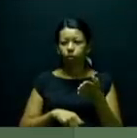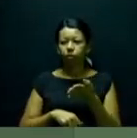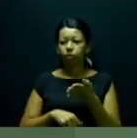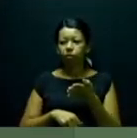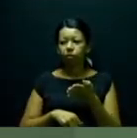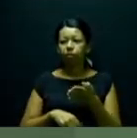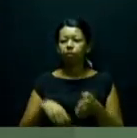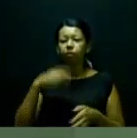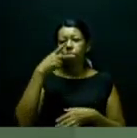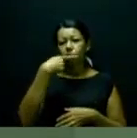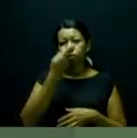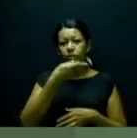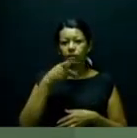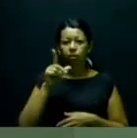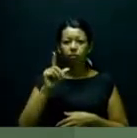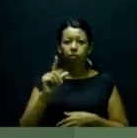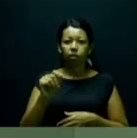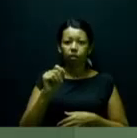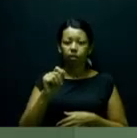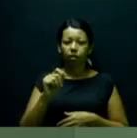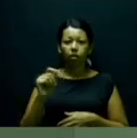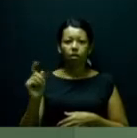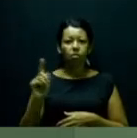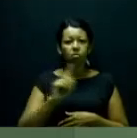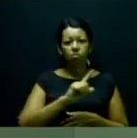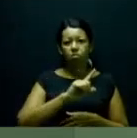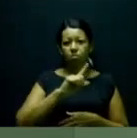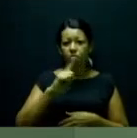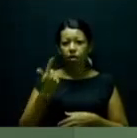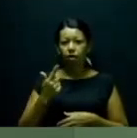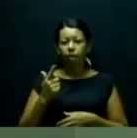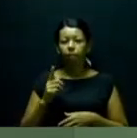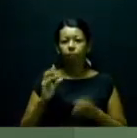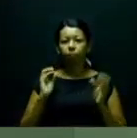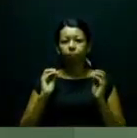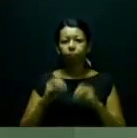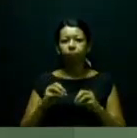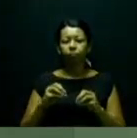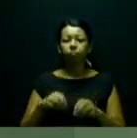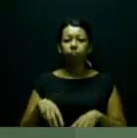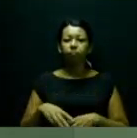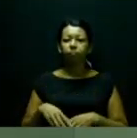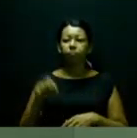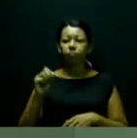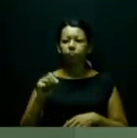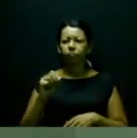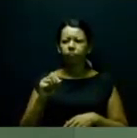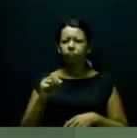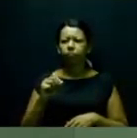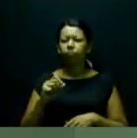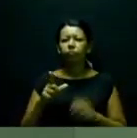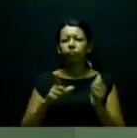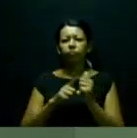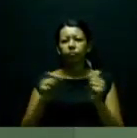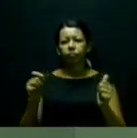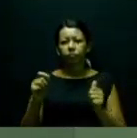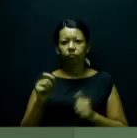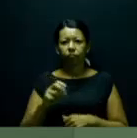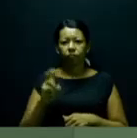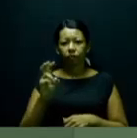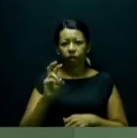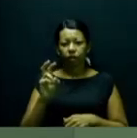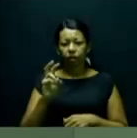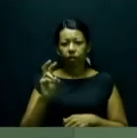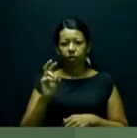protocoliza, dizendo que não aplique os diretrizes do artigo